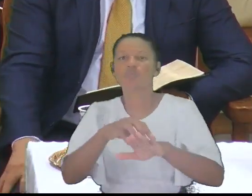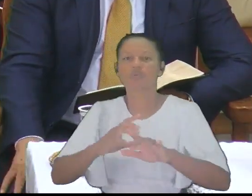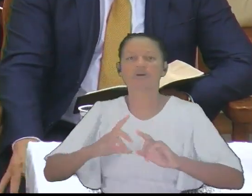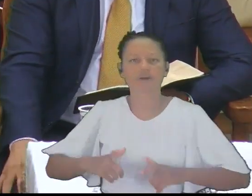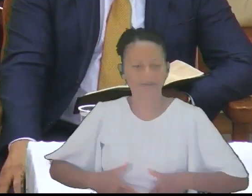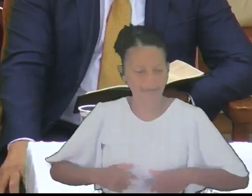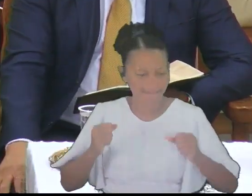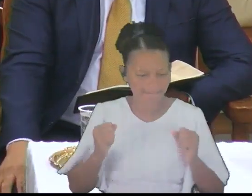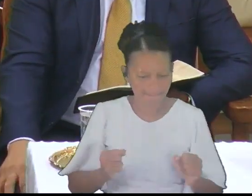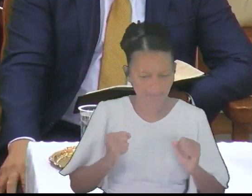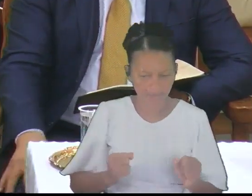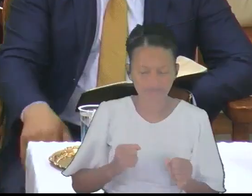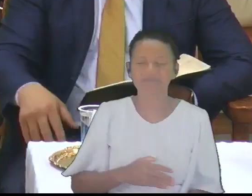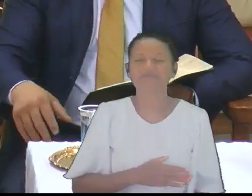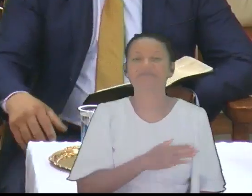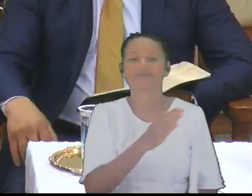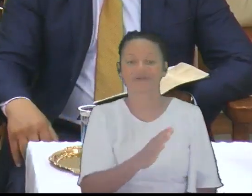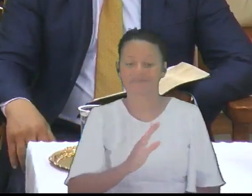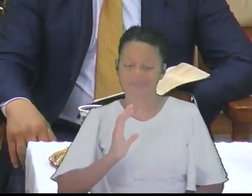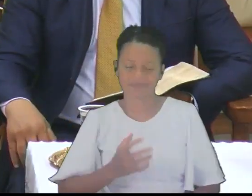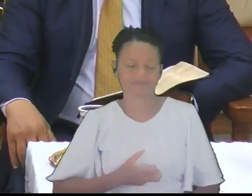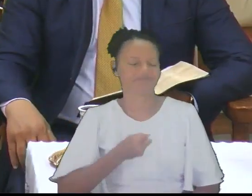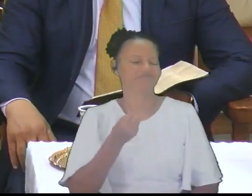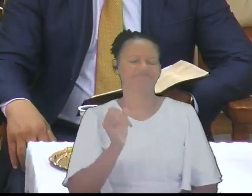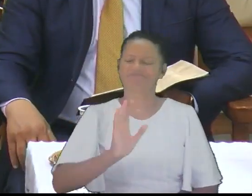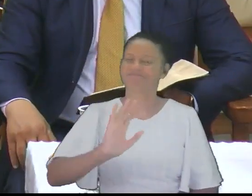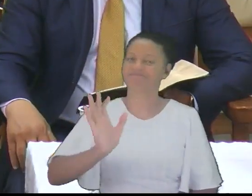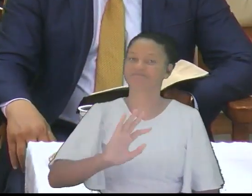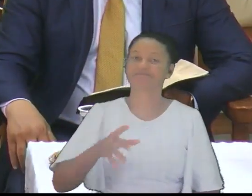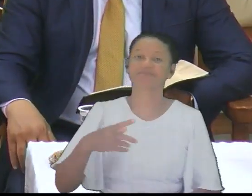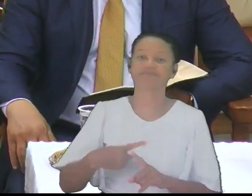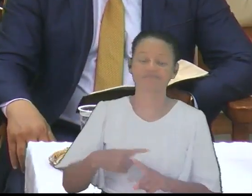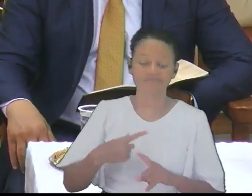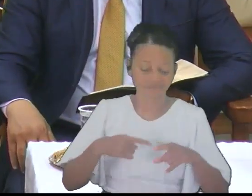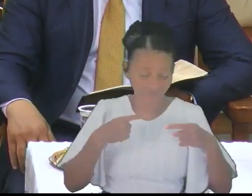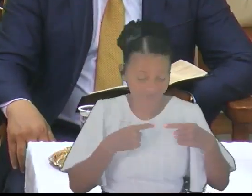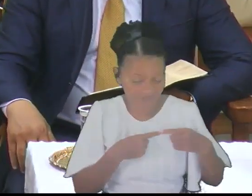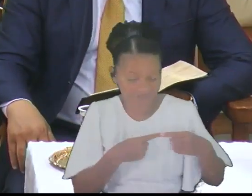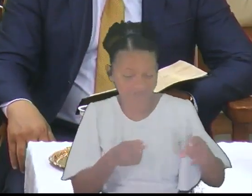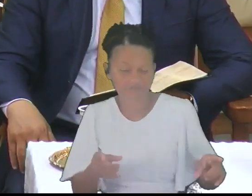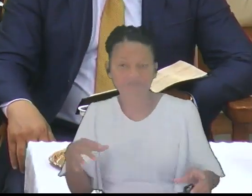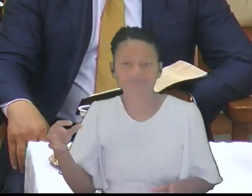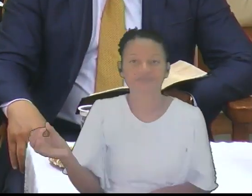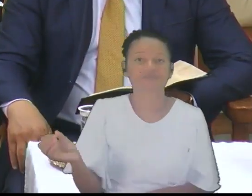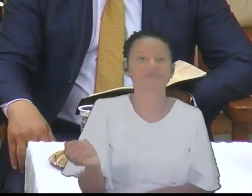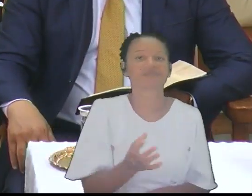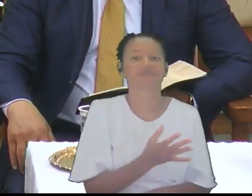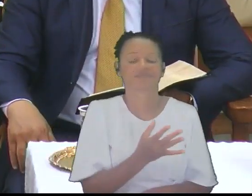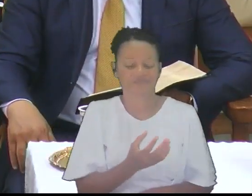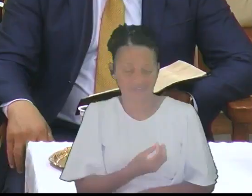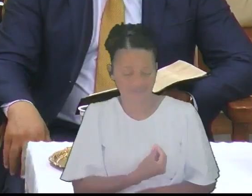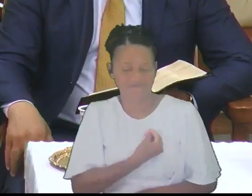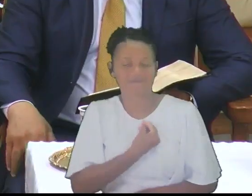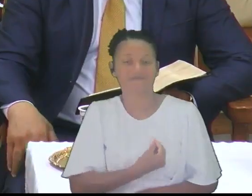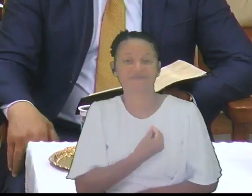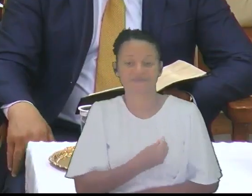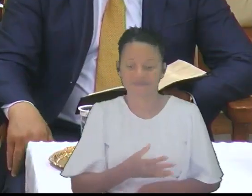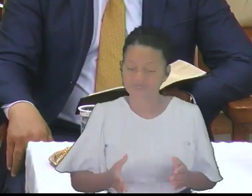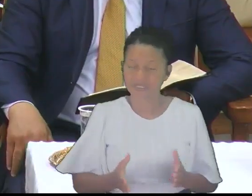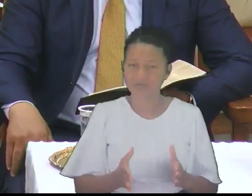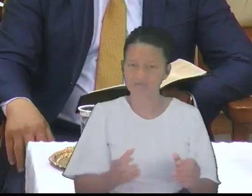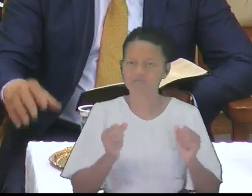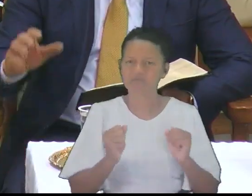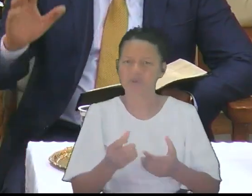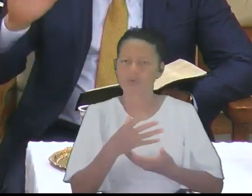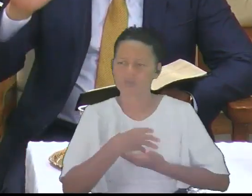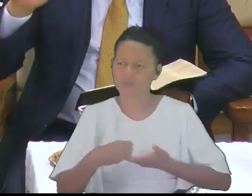ir, vá. Agora, para ser salvo, não. Porque foi inaugurado um novo e vivo caminho. Quem pode